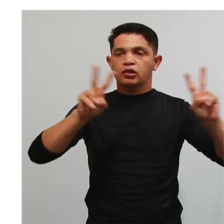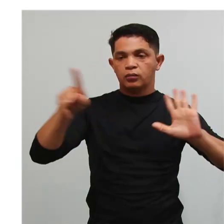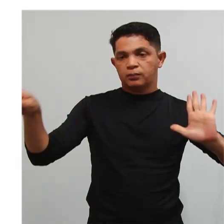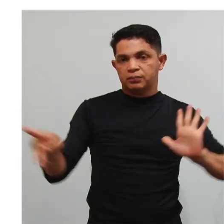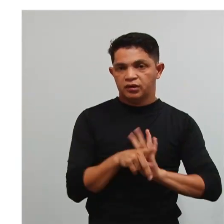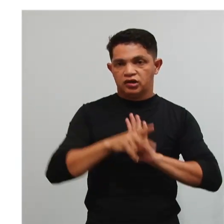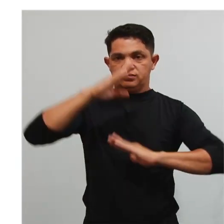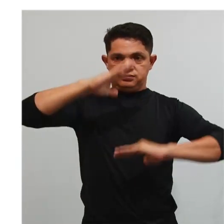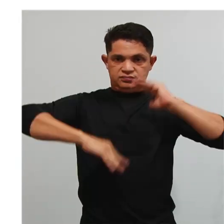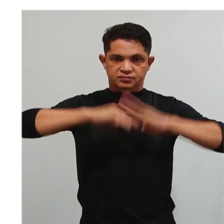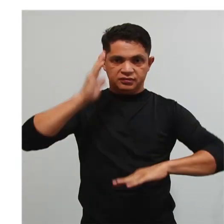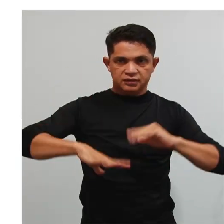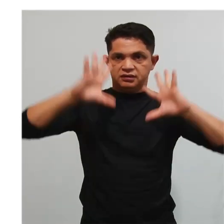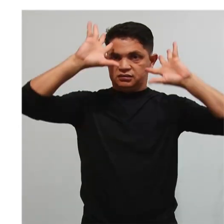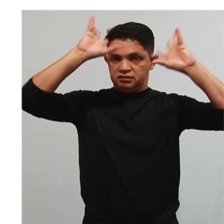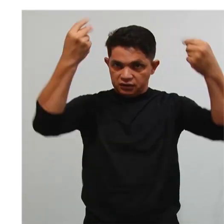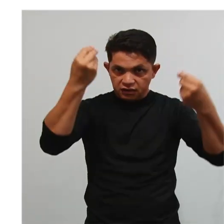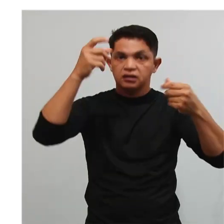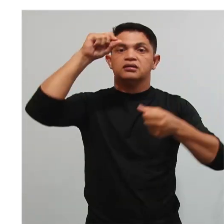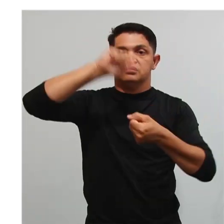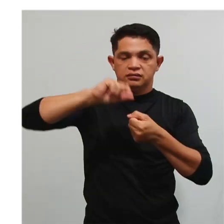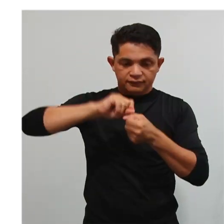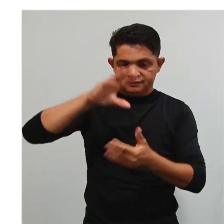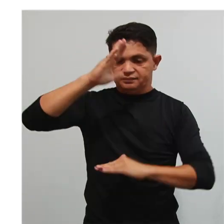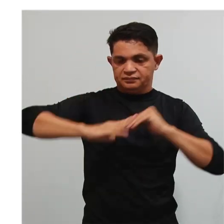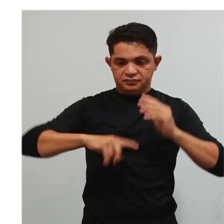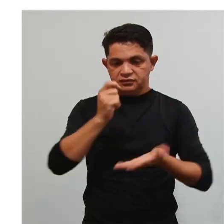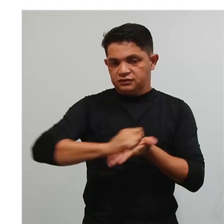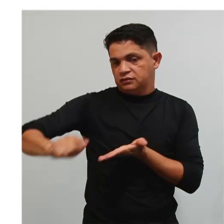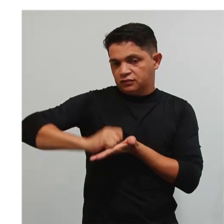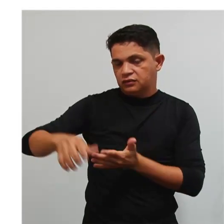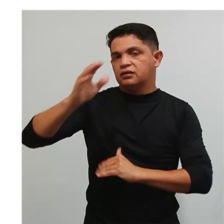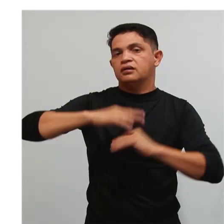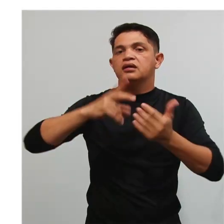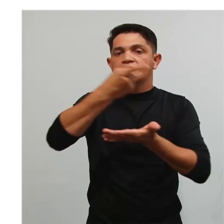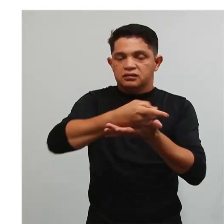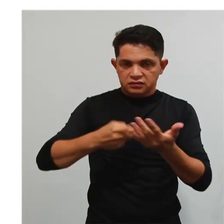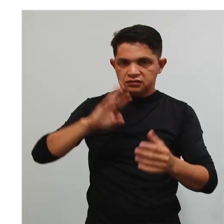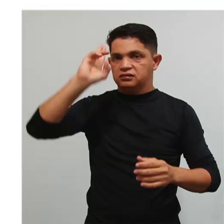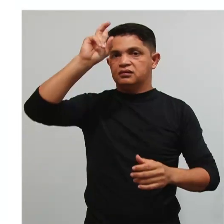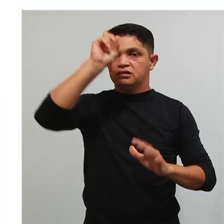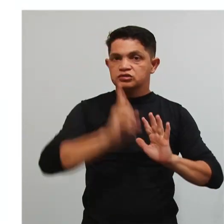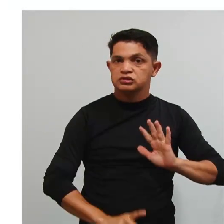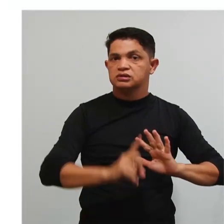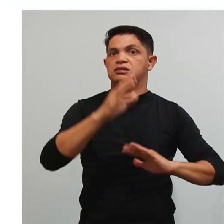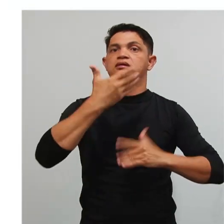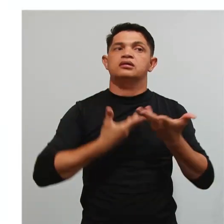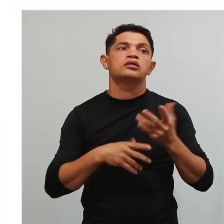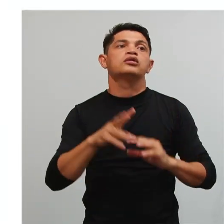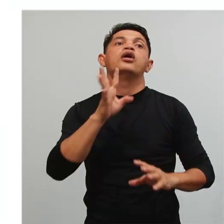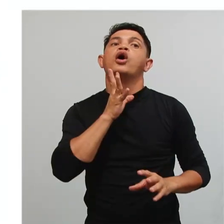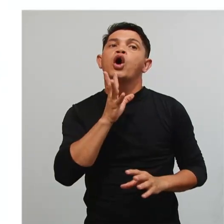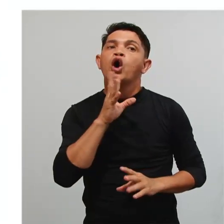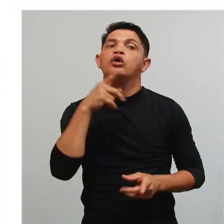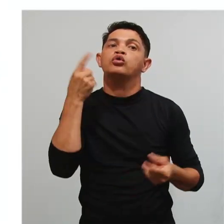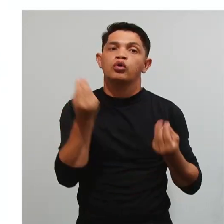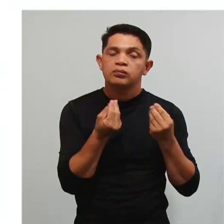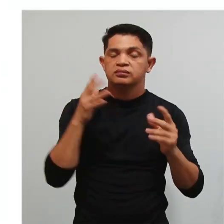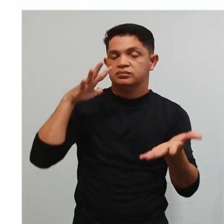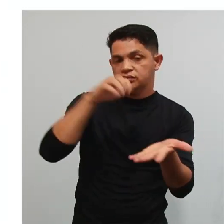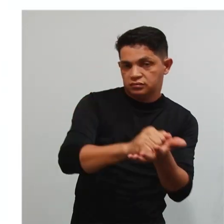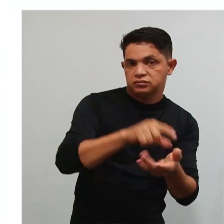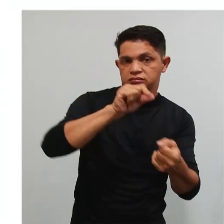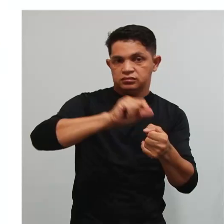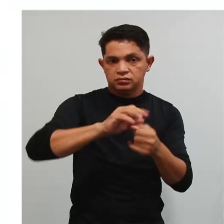fizer a declaração falsa, olha, isso aqui é muito importante, ela estará sujeita à punição previstas por